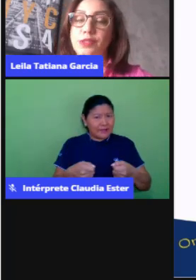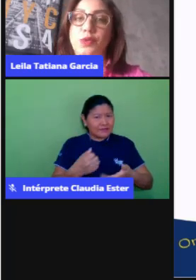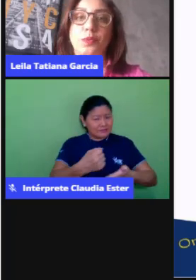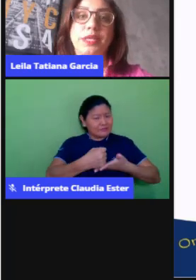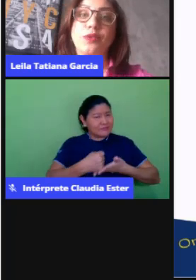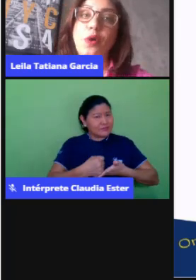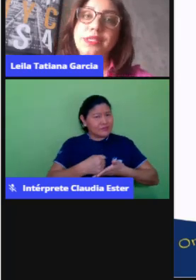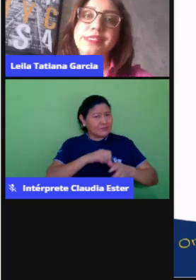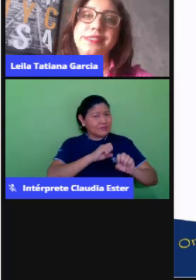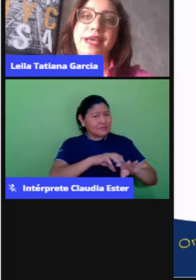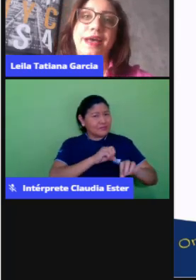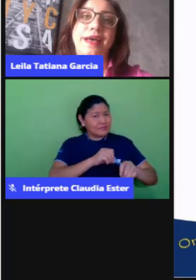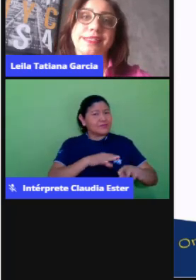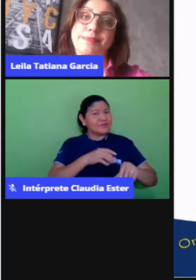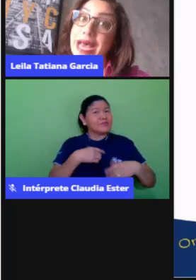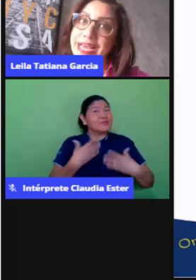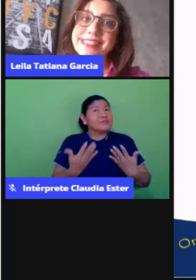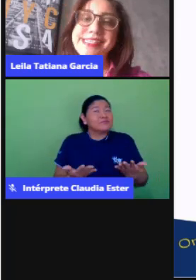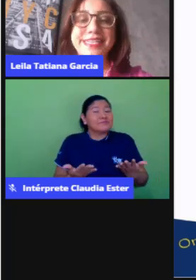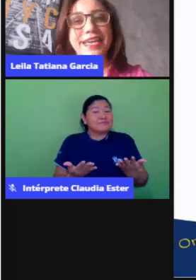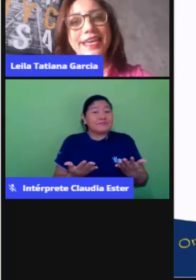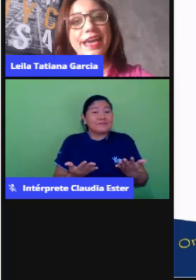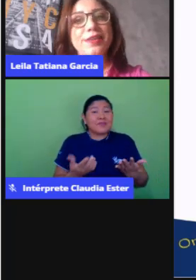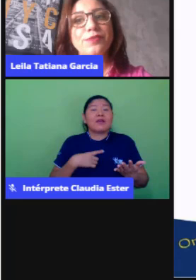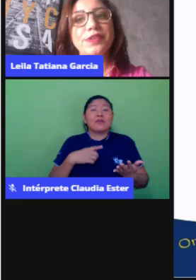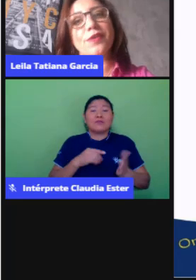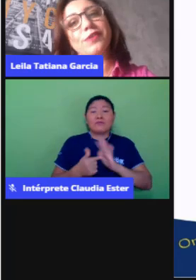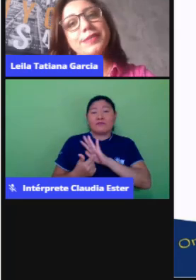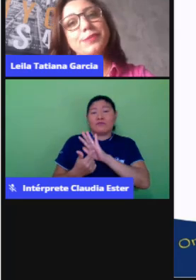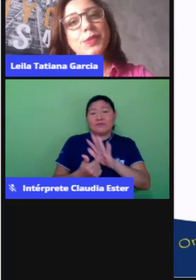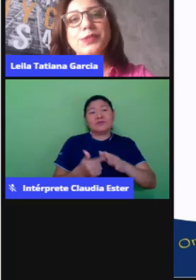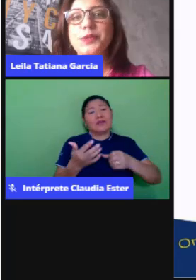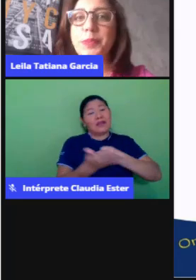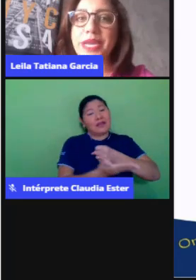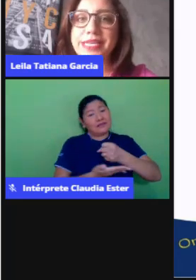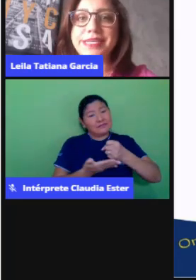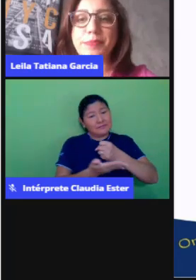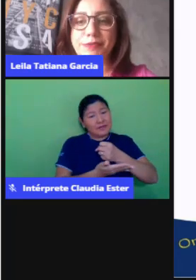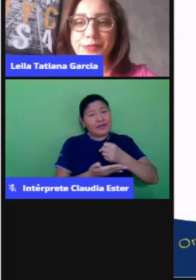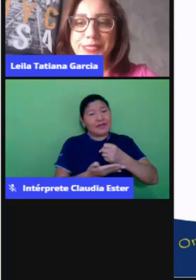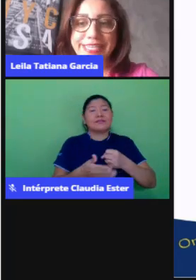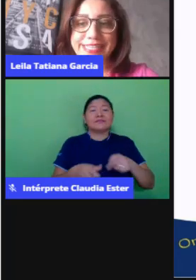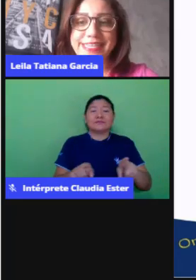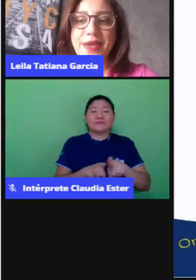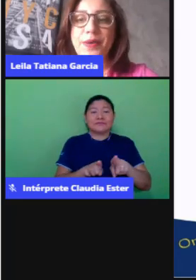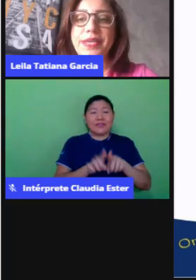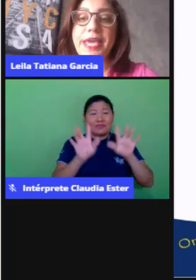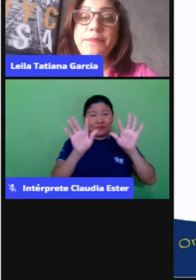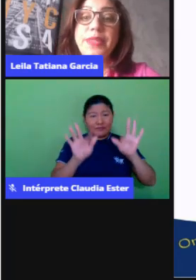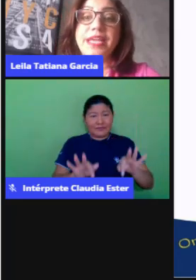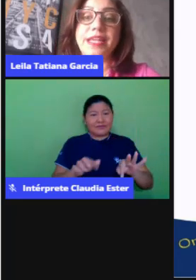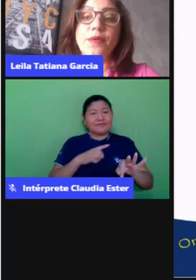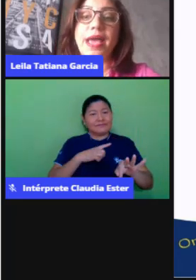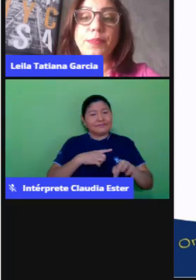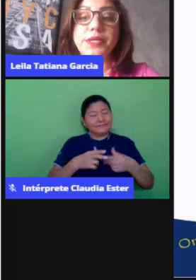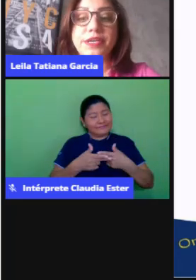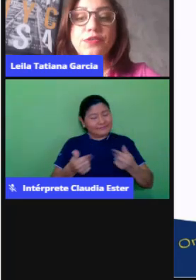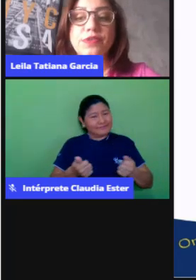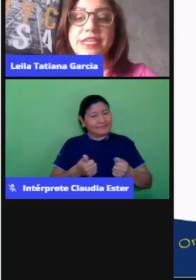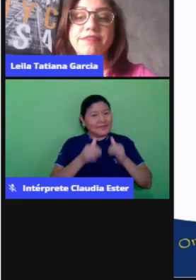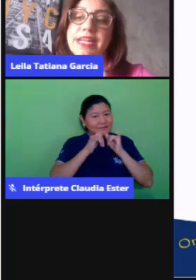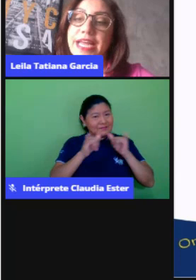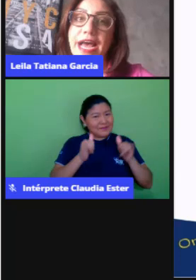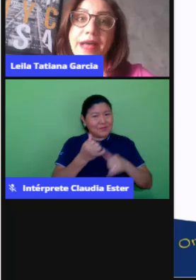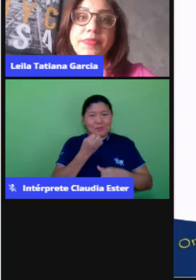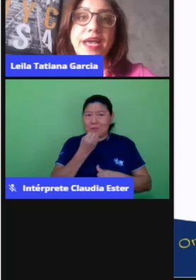pouquinho sobre todas as bases e aí no final nós temos uma surpresa aí para vocês, ok? Então, é